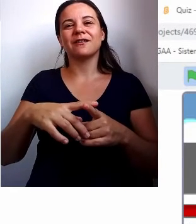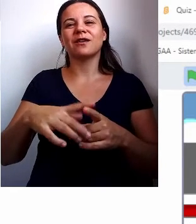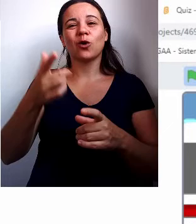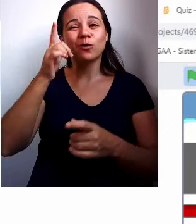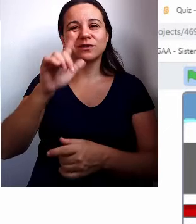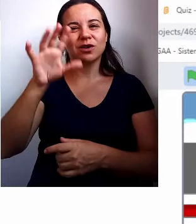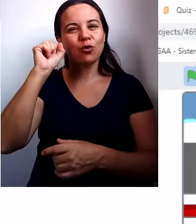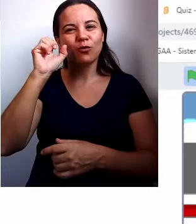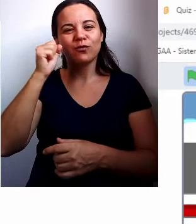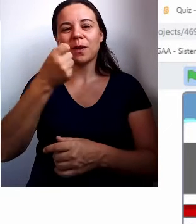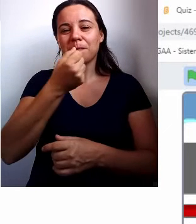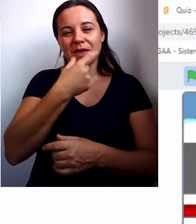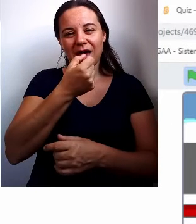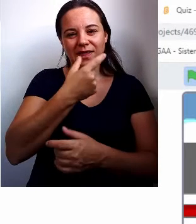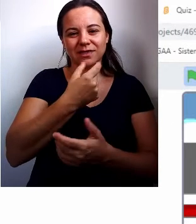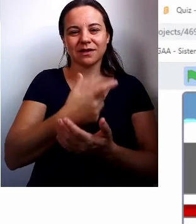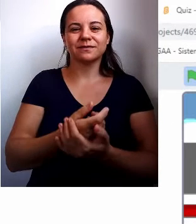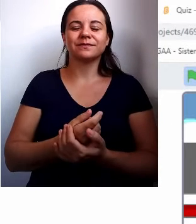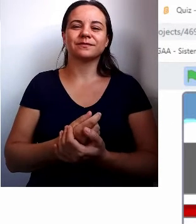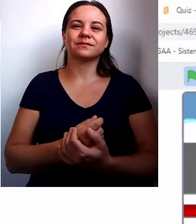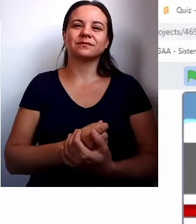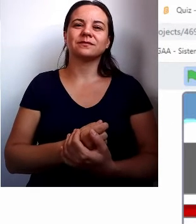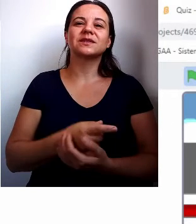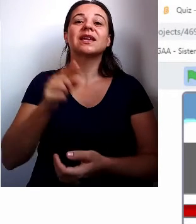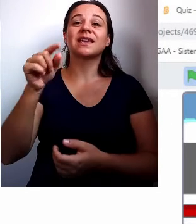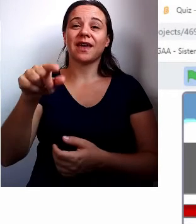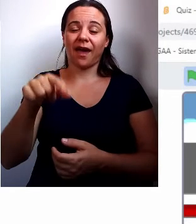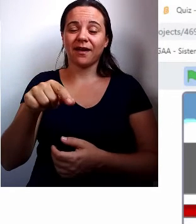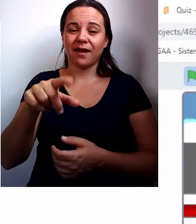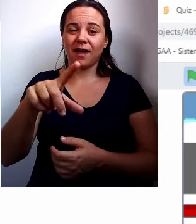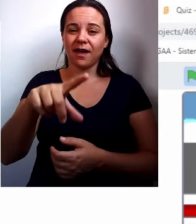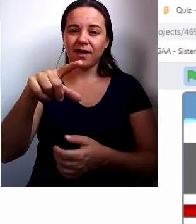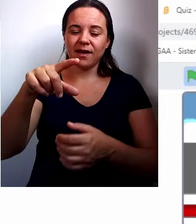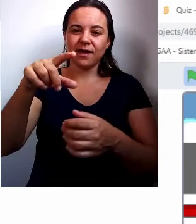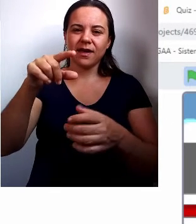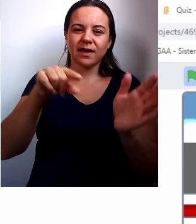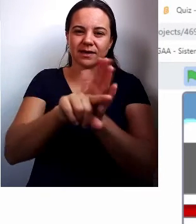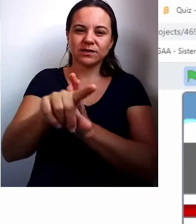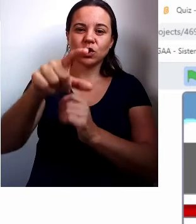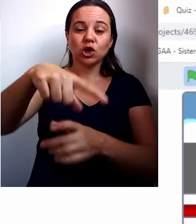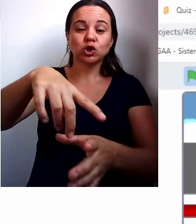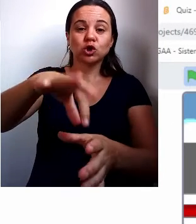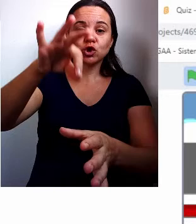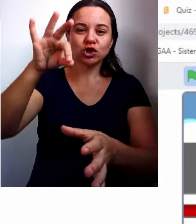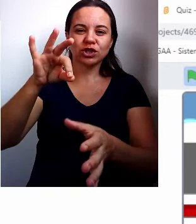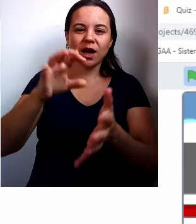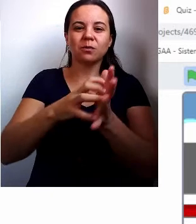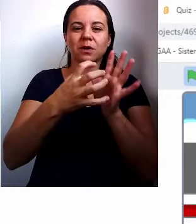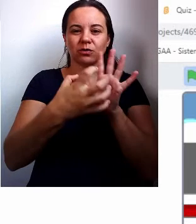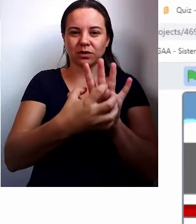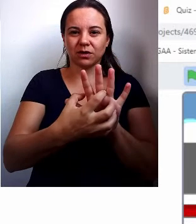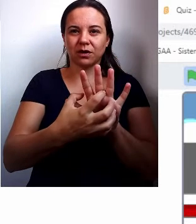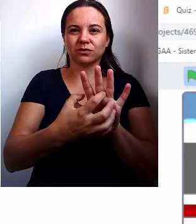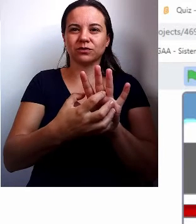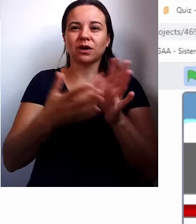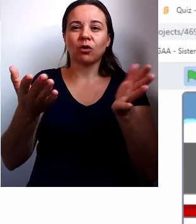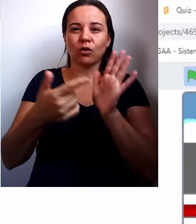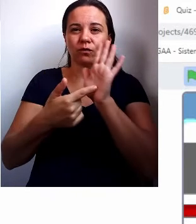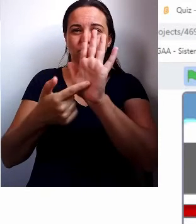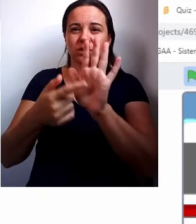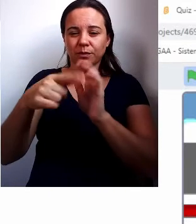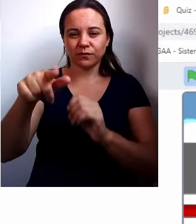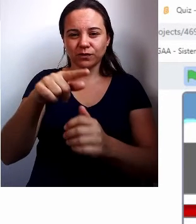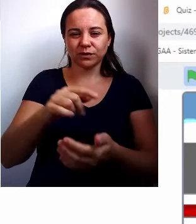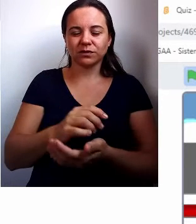na primeira para te ouvir todas as piadas, né? E essas questões, elas são sorteadas no banco de dados, né? Que eu já vou mostrar